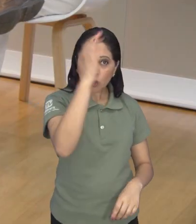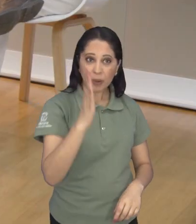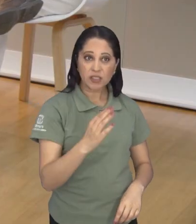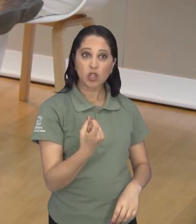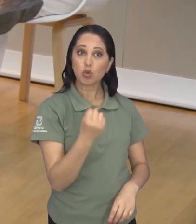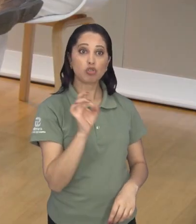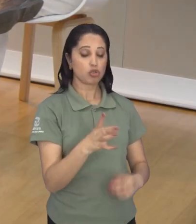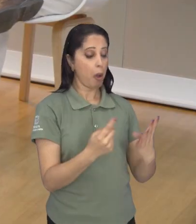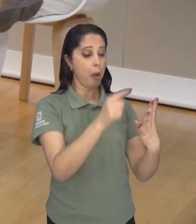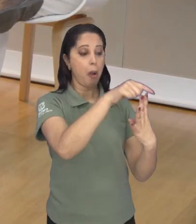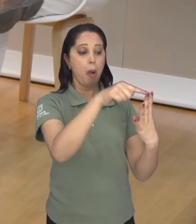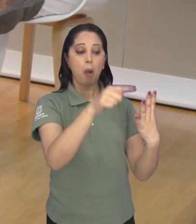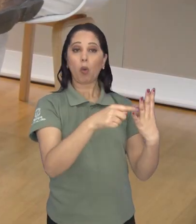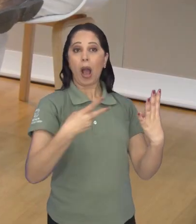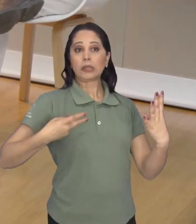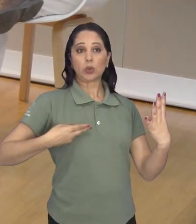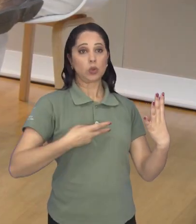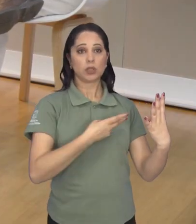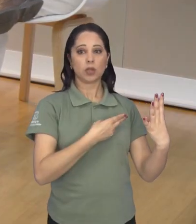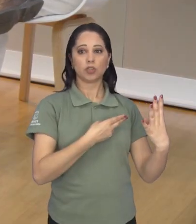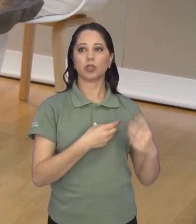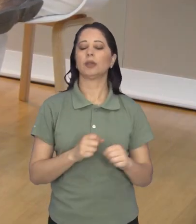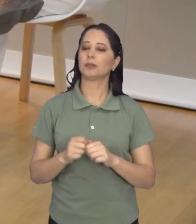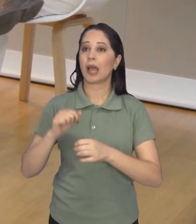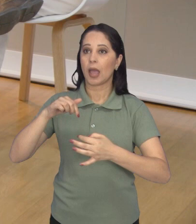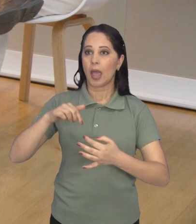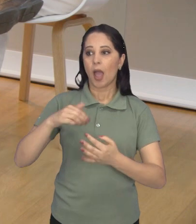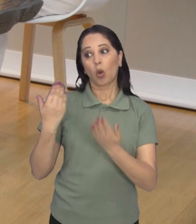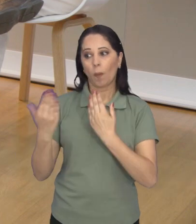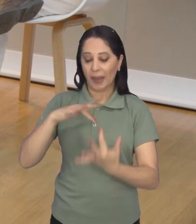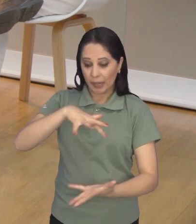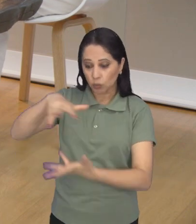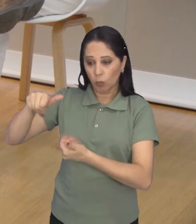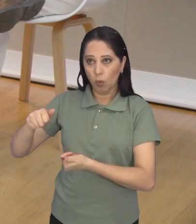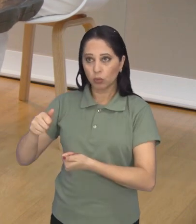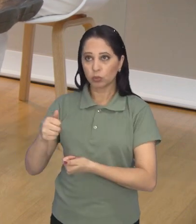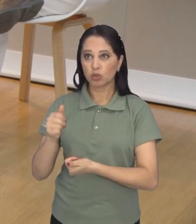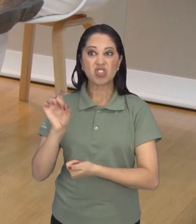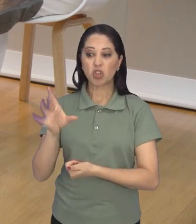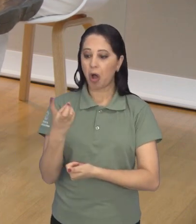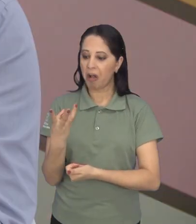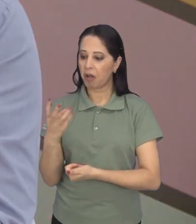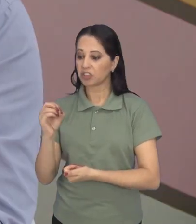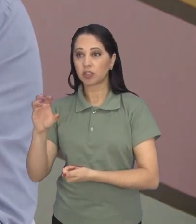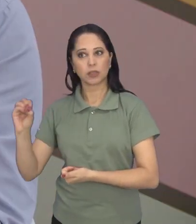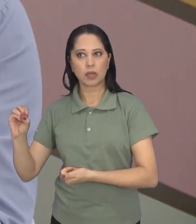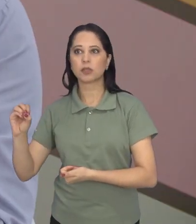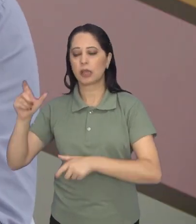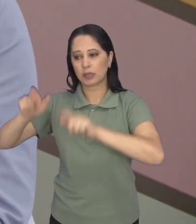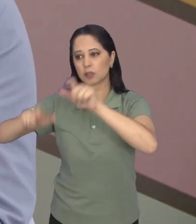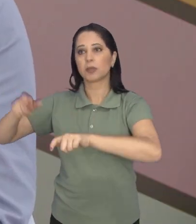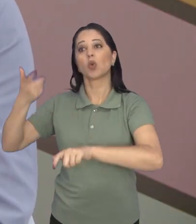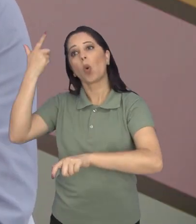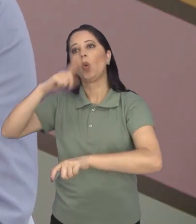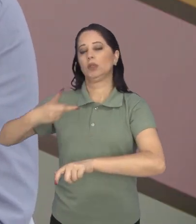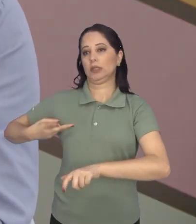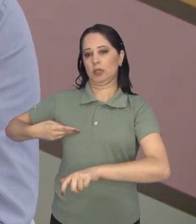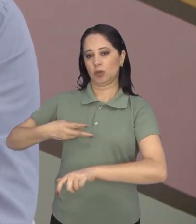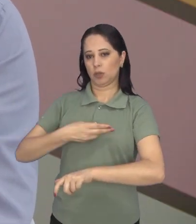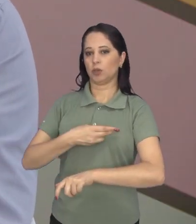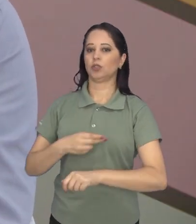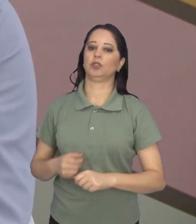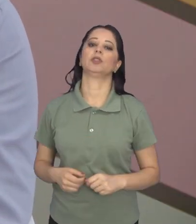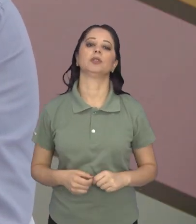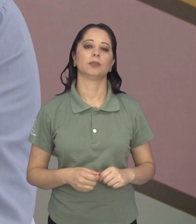né, a operar no Brasil. No mundo, nós temos documentados aí até o fim do ano passado 300 casos no mundo. Entendi. Certo? É bastante recente e